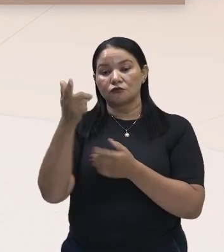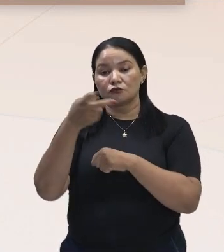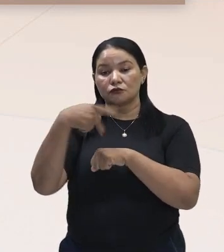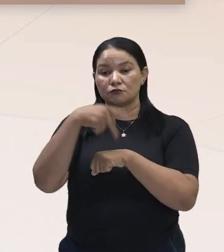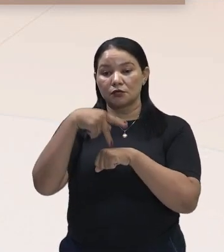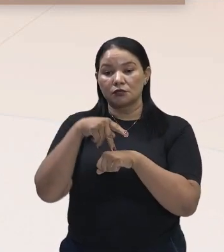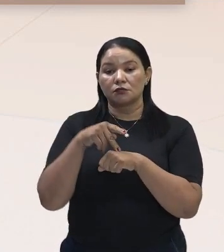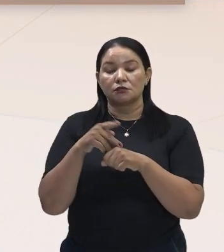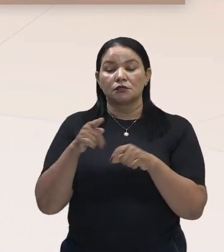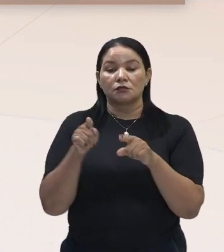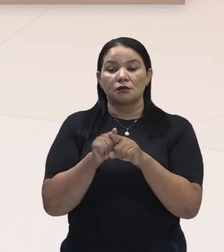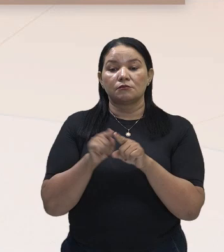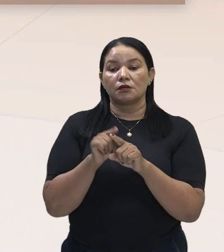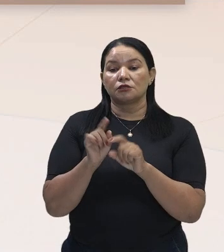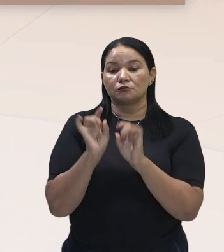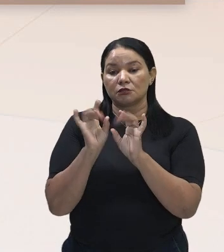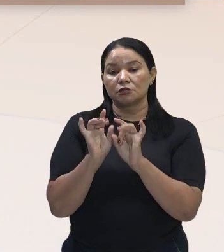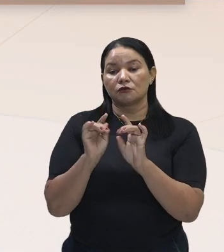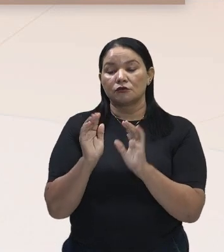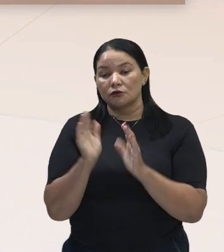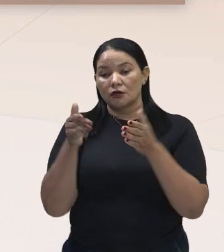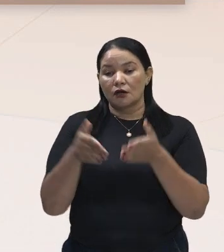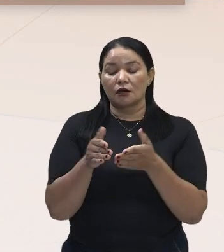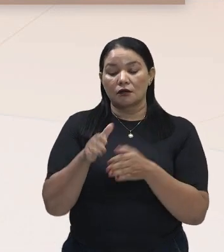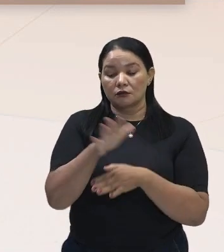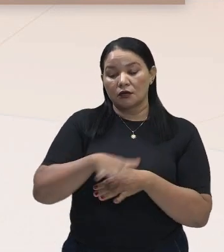diretos, especialmente nos setores de alta